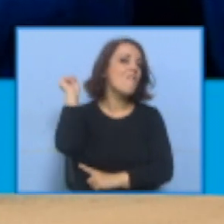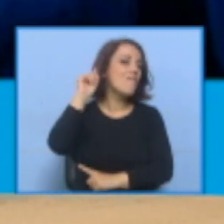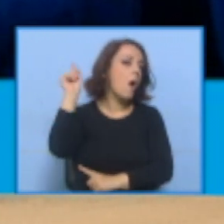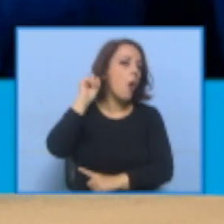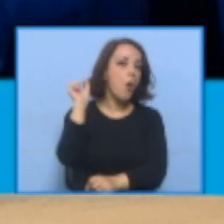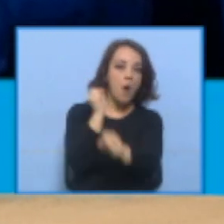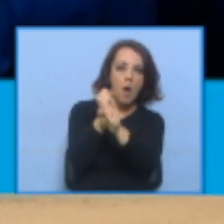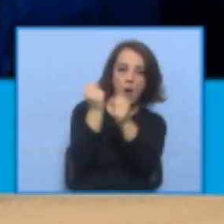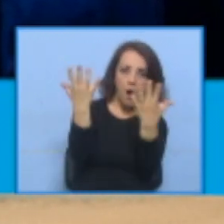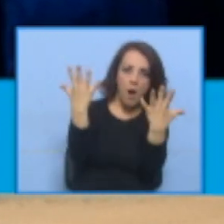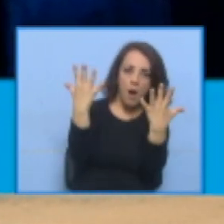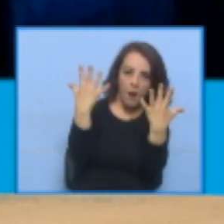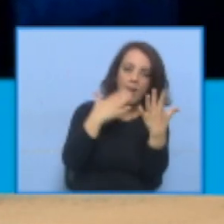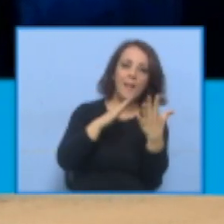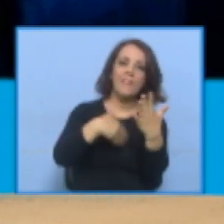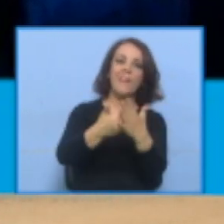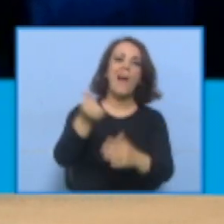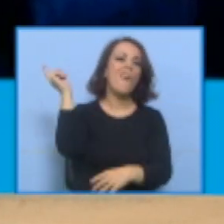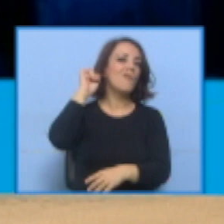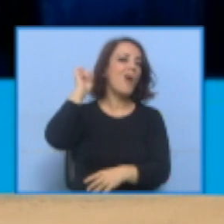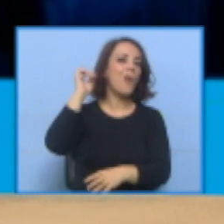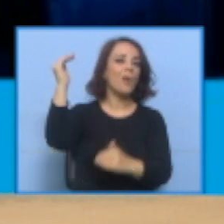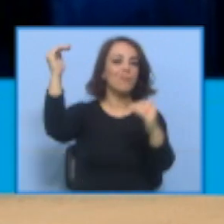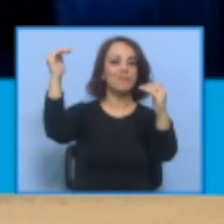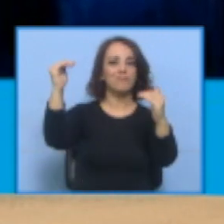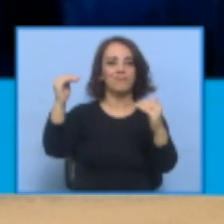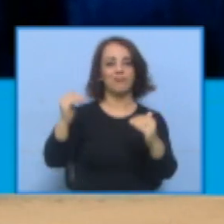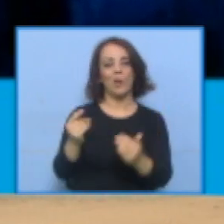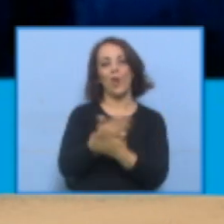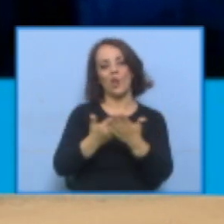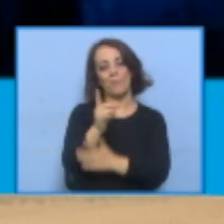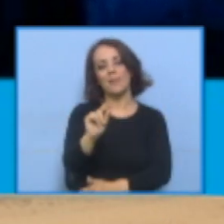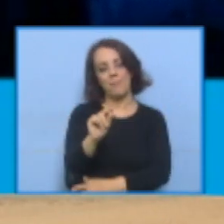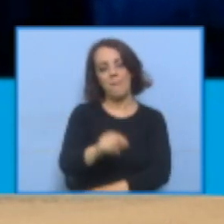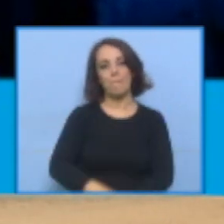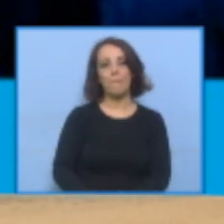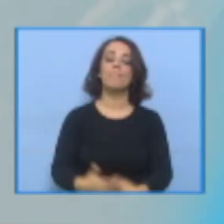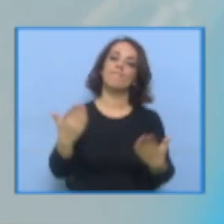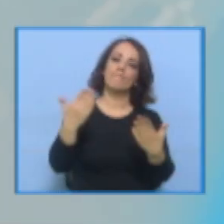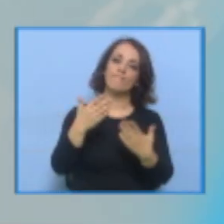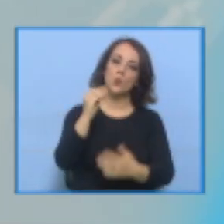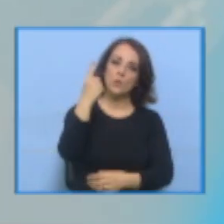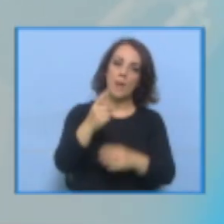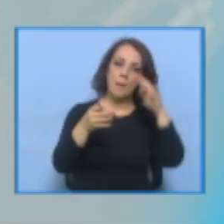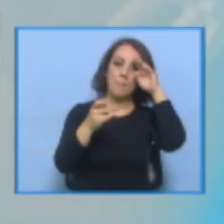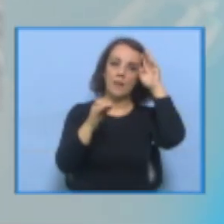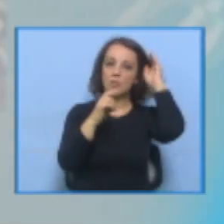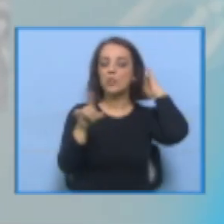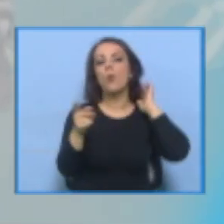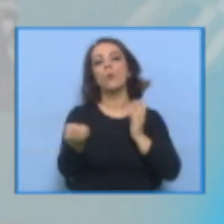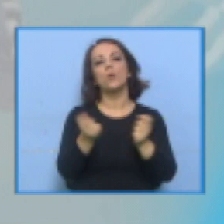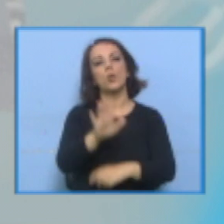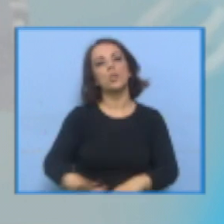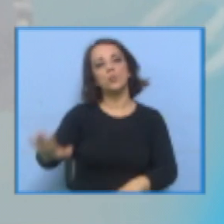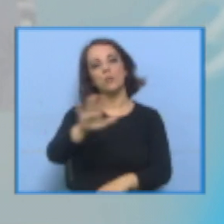trabalho tem vindo a ser desvalorizado também no aspecto económico. Fica esses alertas, José Paixão, coordenador nacional da Liga Operária Católica,